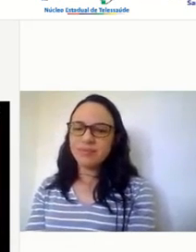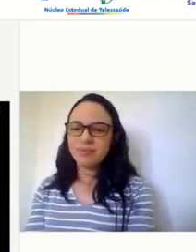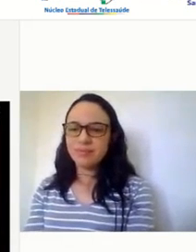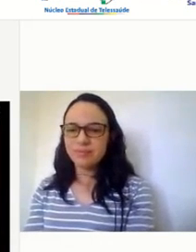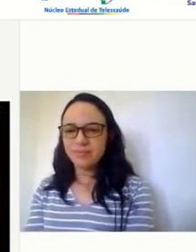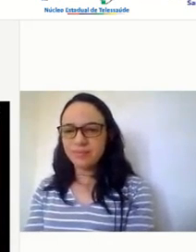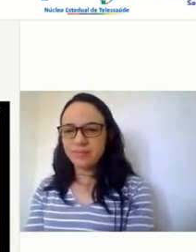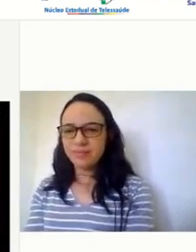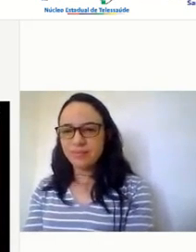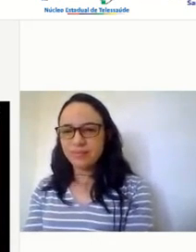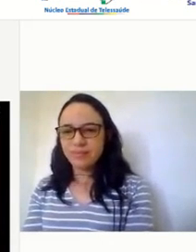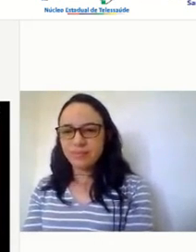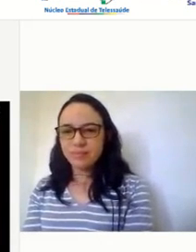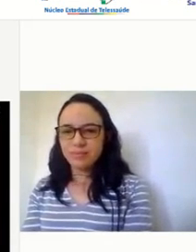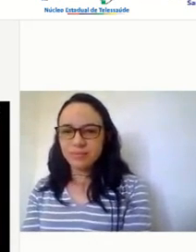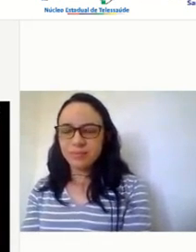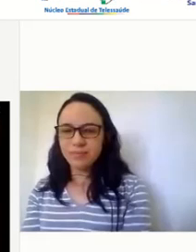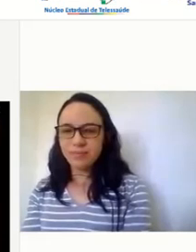e